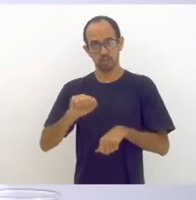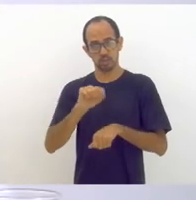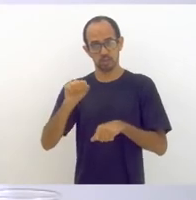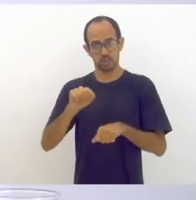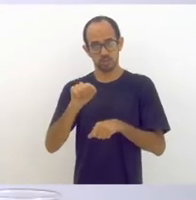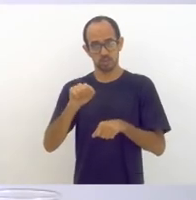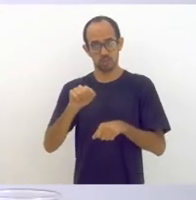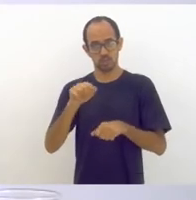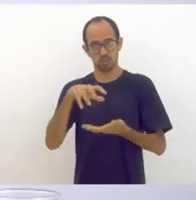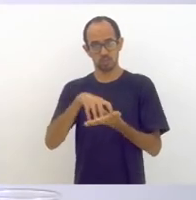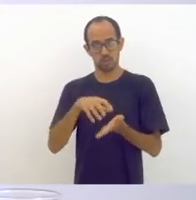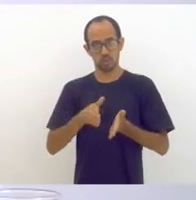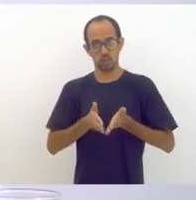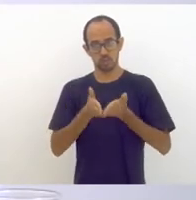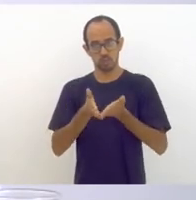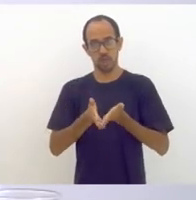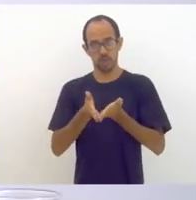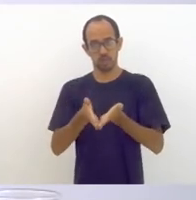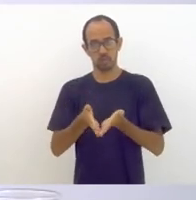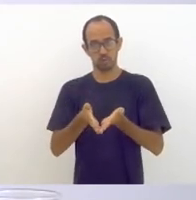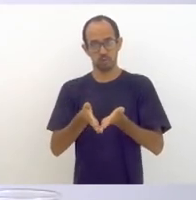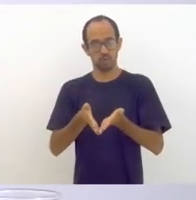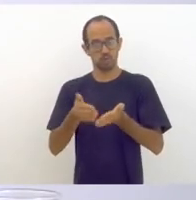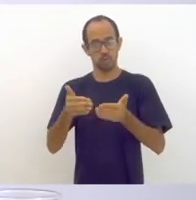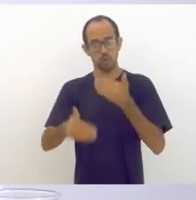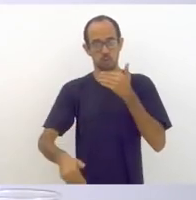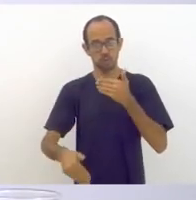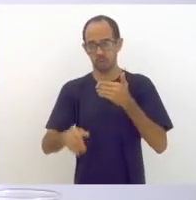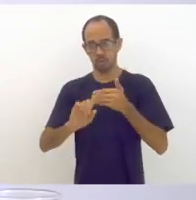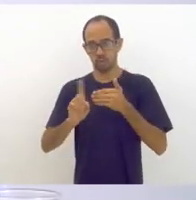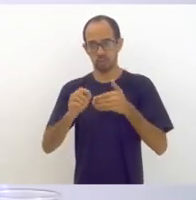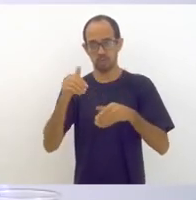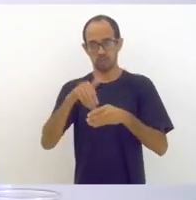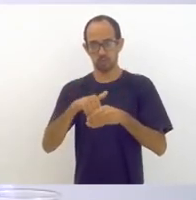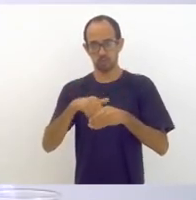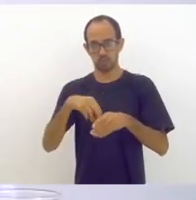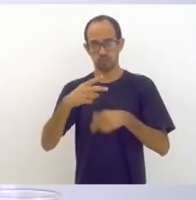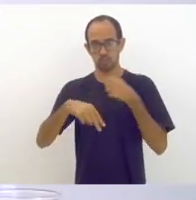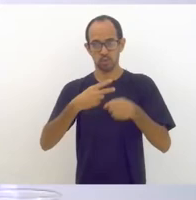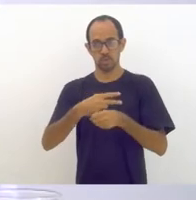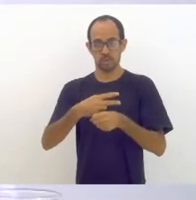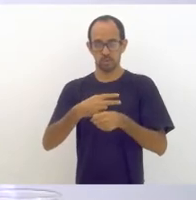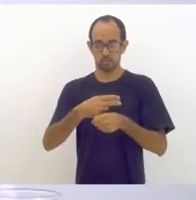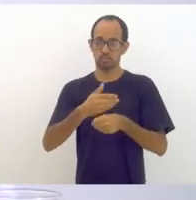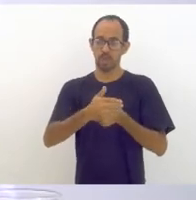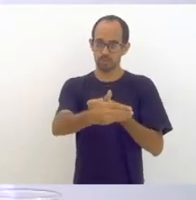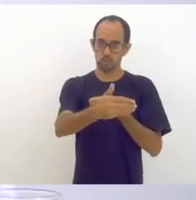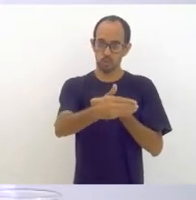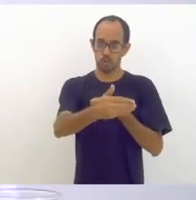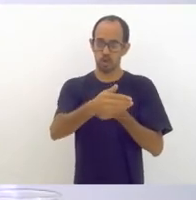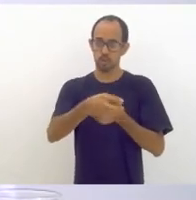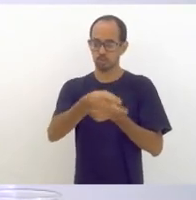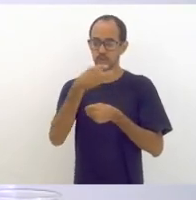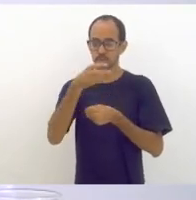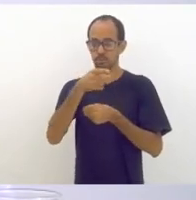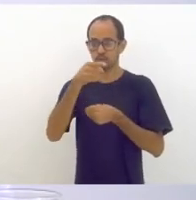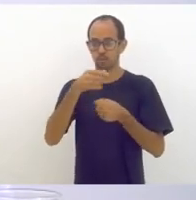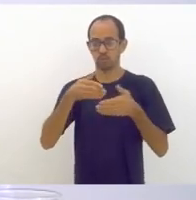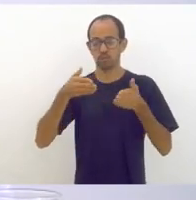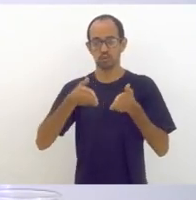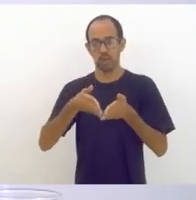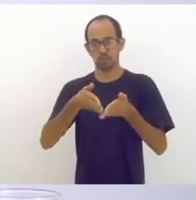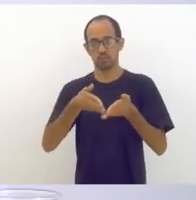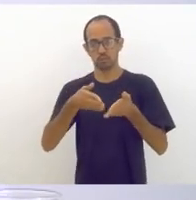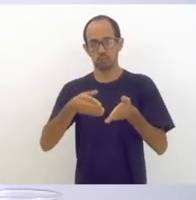do setor marítimo foram contra, a gente não votou. Resultado, 2 anos depois, a gente viu que os navios continuam sendo abandonados na